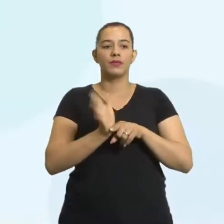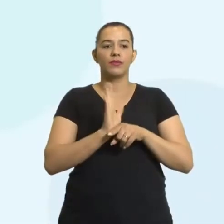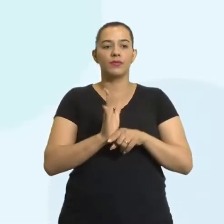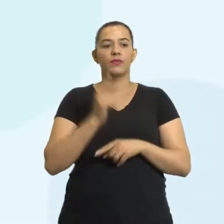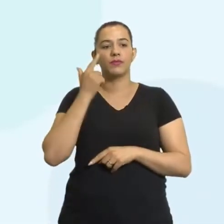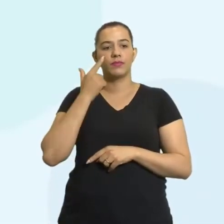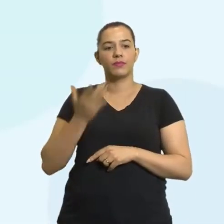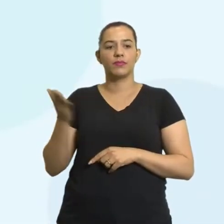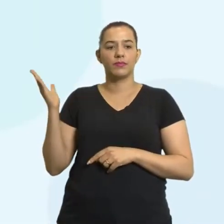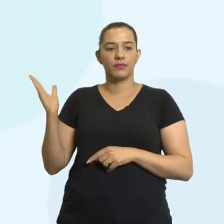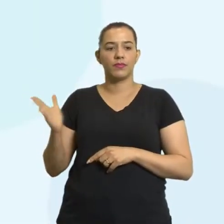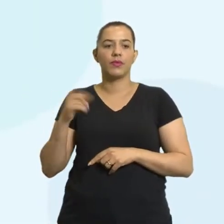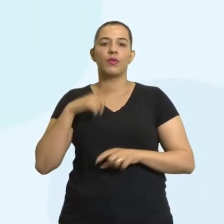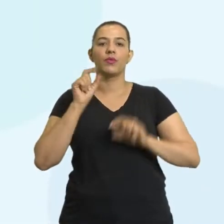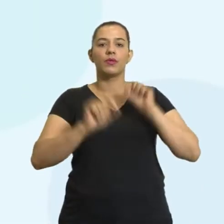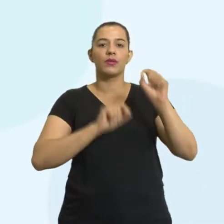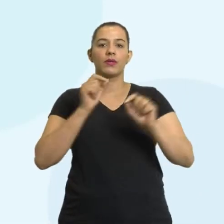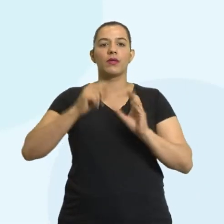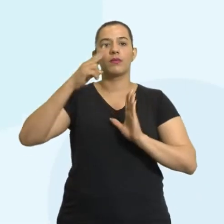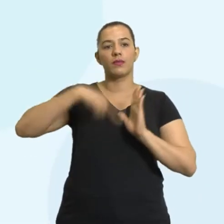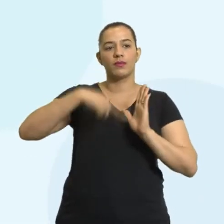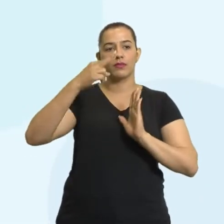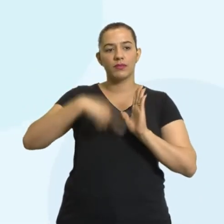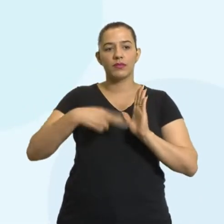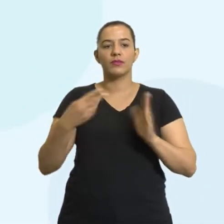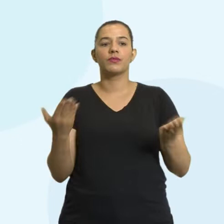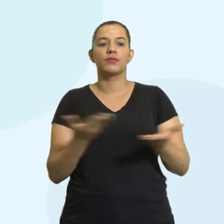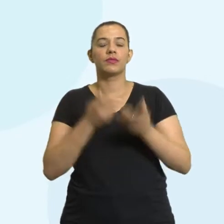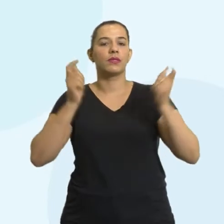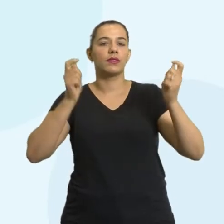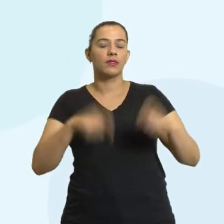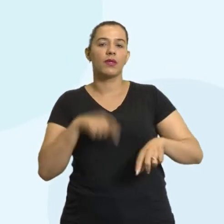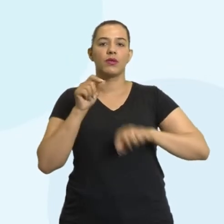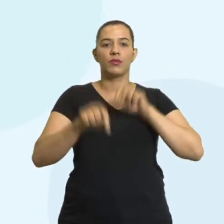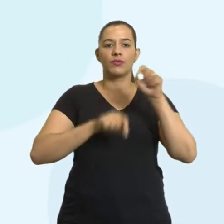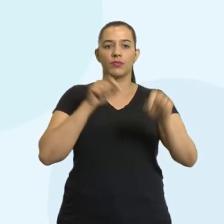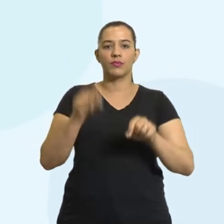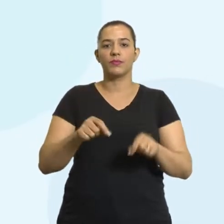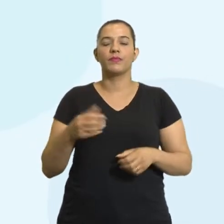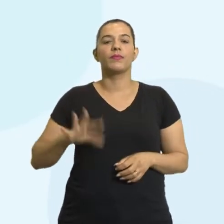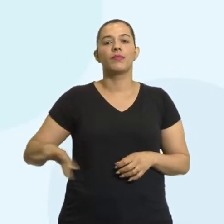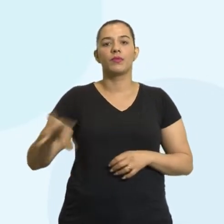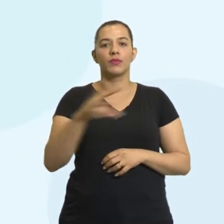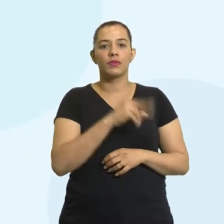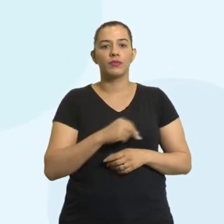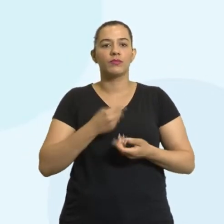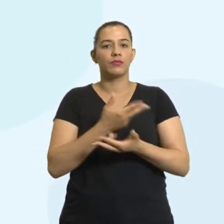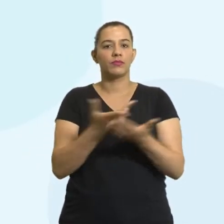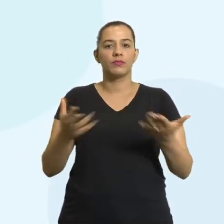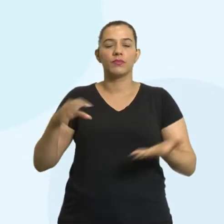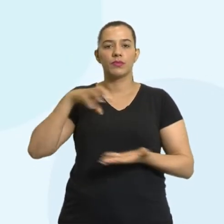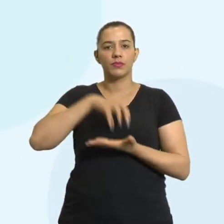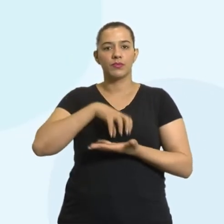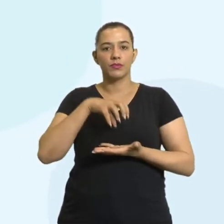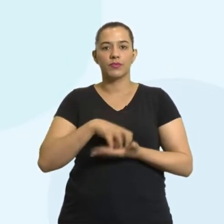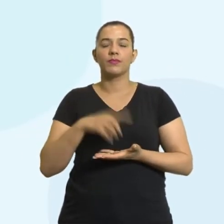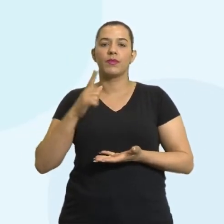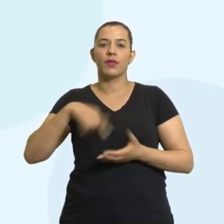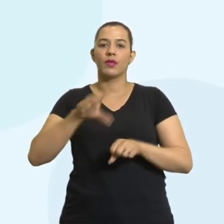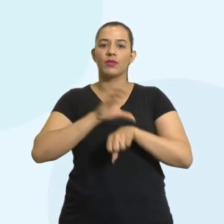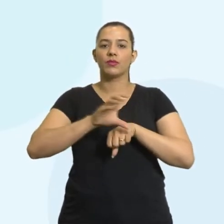leitura competente, o que é ser um leitor competente, da NEAD Unicentro. É uma aula do curso